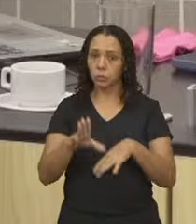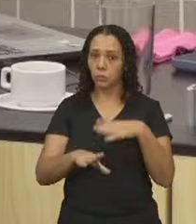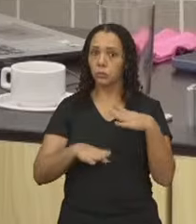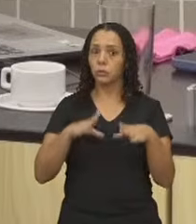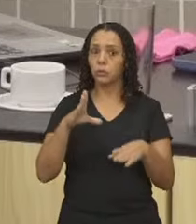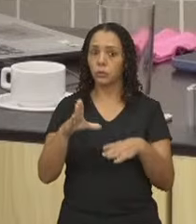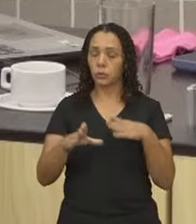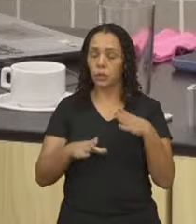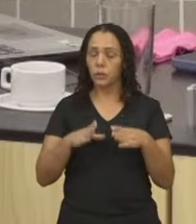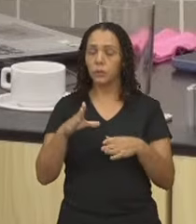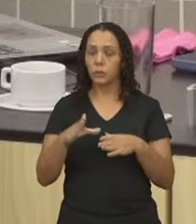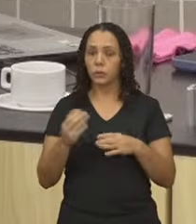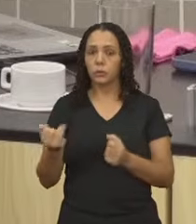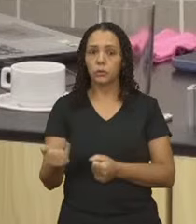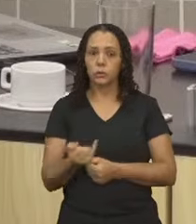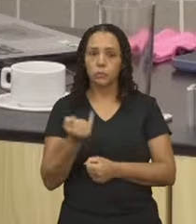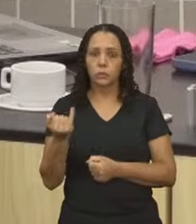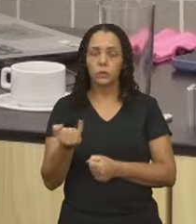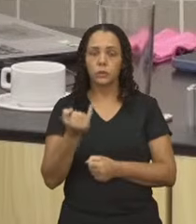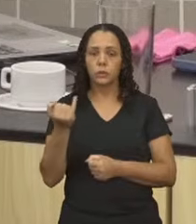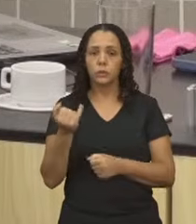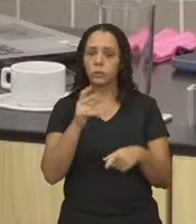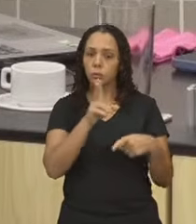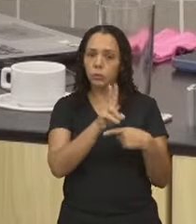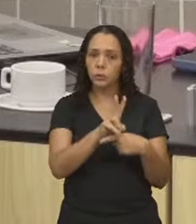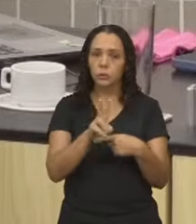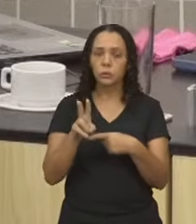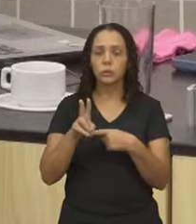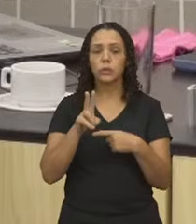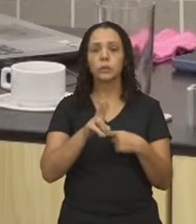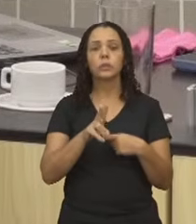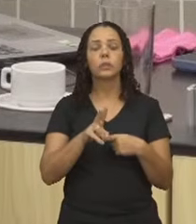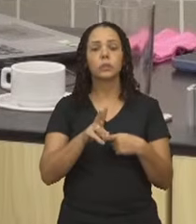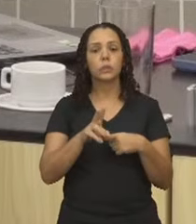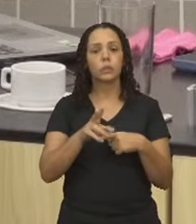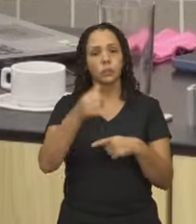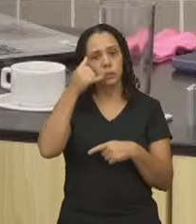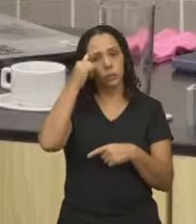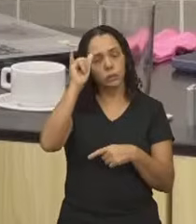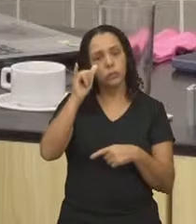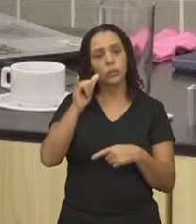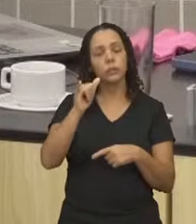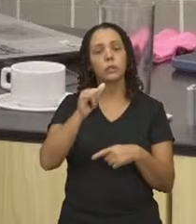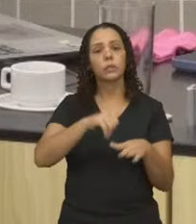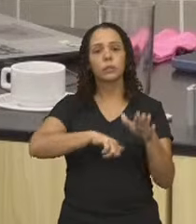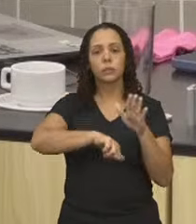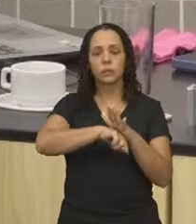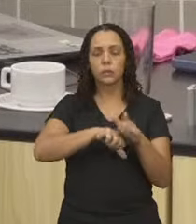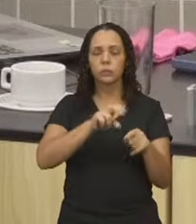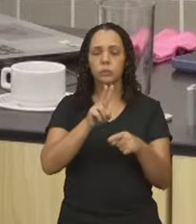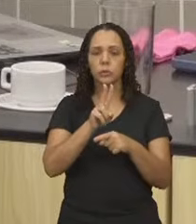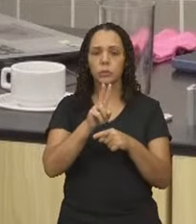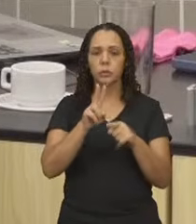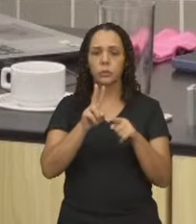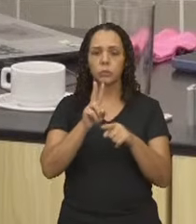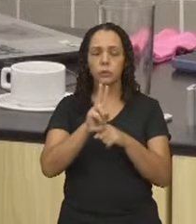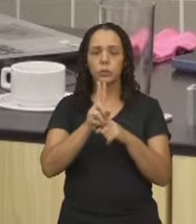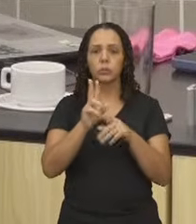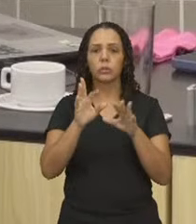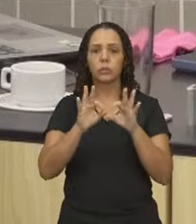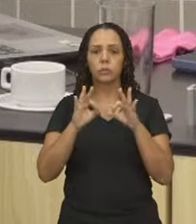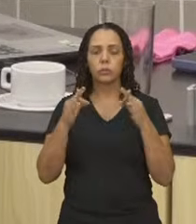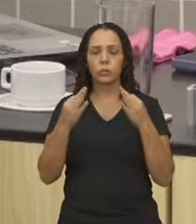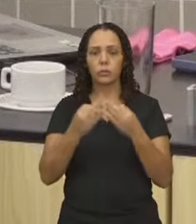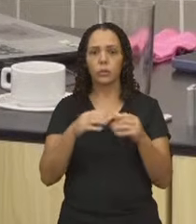são essenciais para manter a ordem, prevenir crimes e proteger famílias. Ao atuarem com bravura